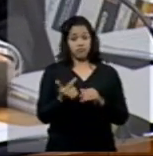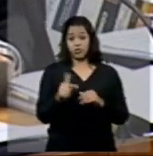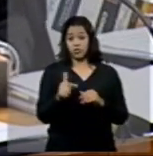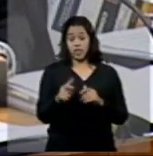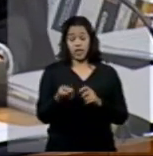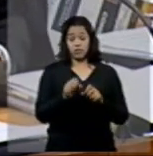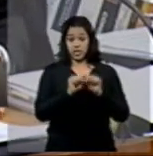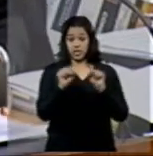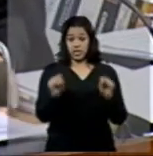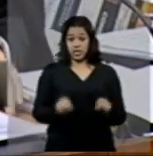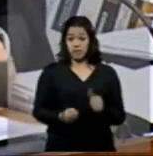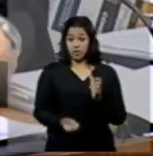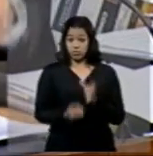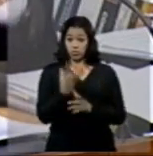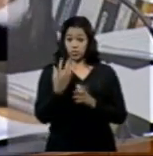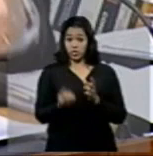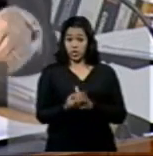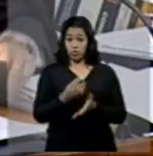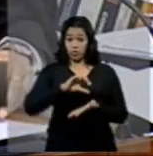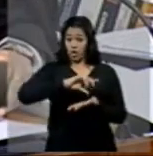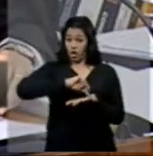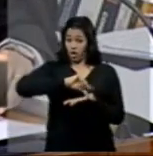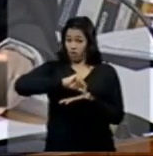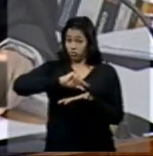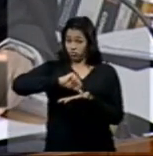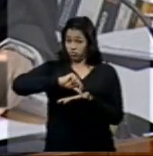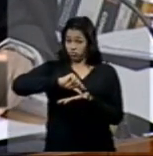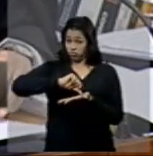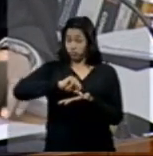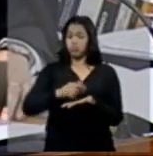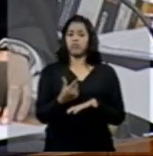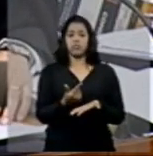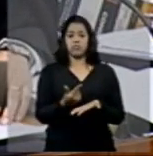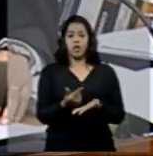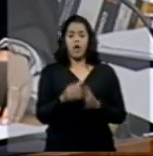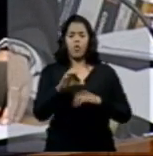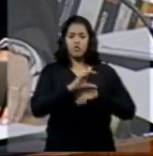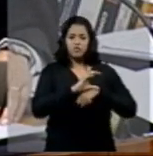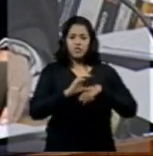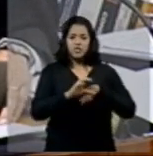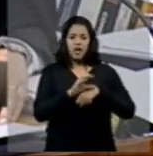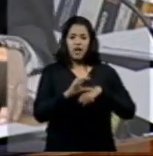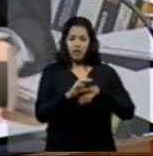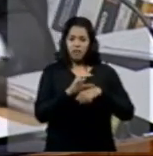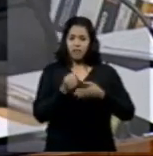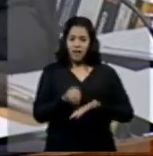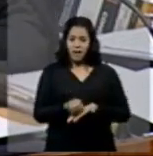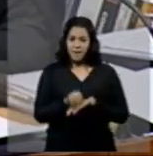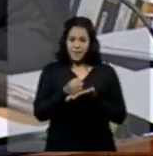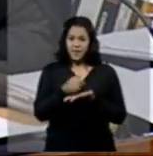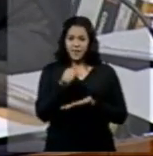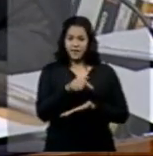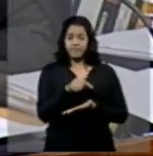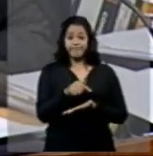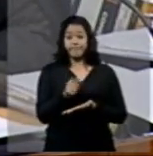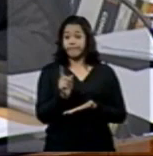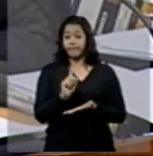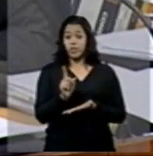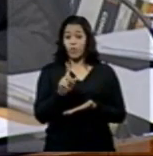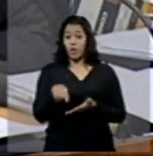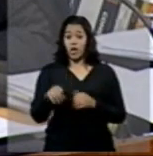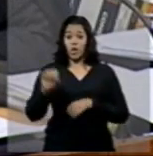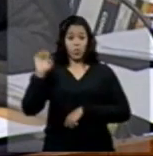de produção capitalista, que, volto a dizer, foi consagrado pela Constituição, não compete